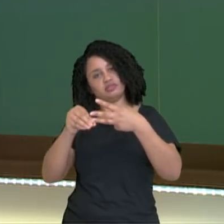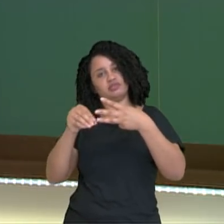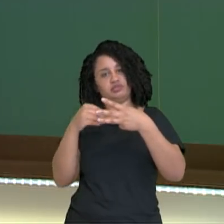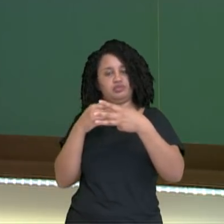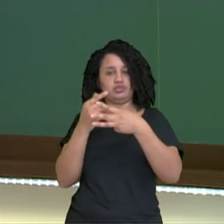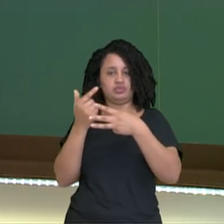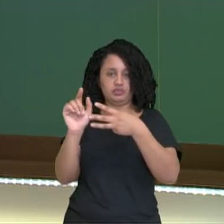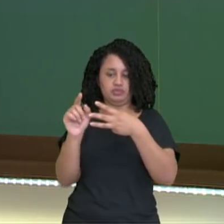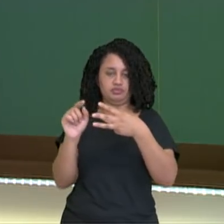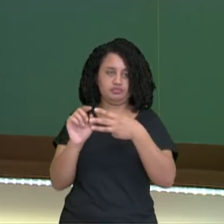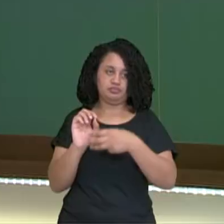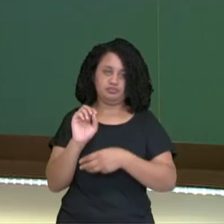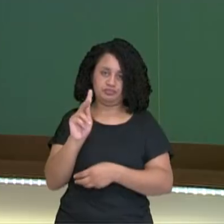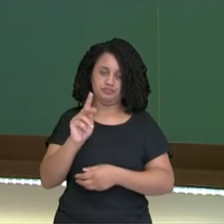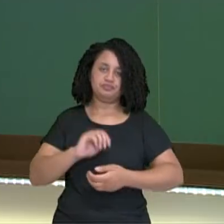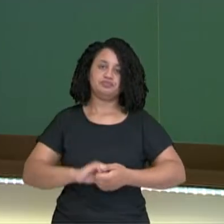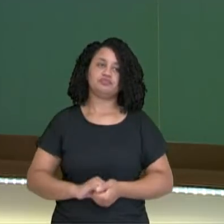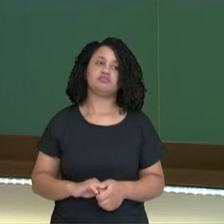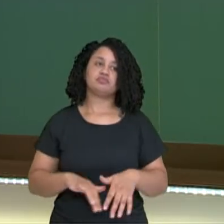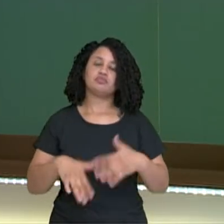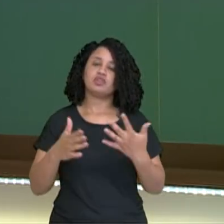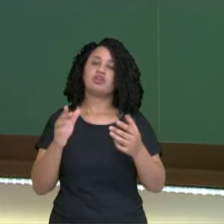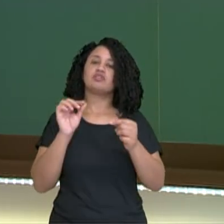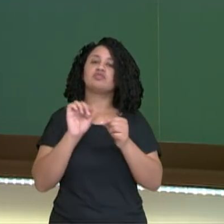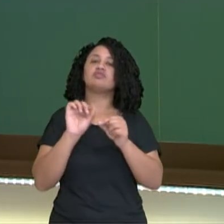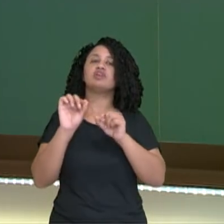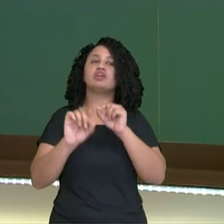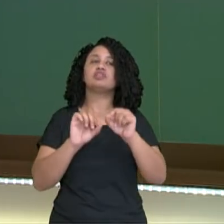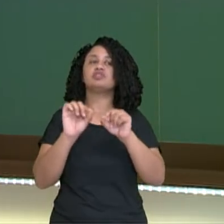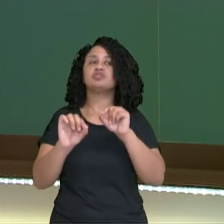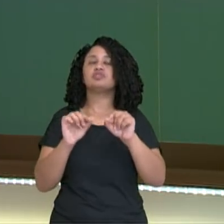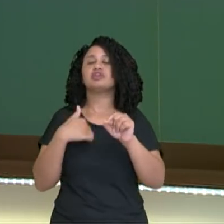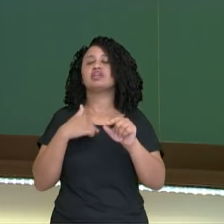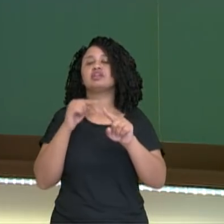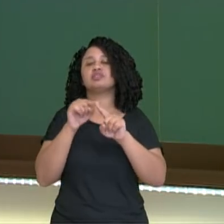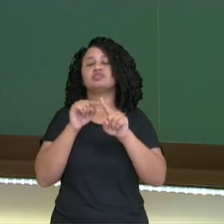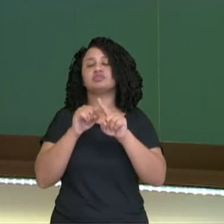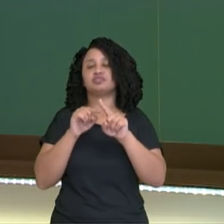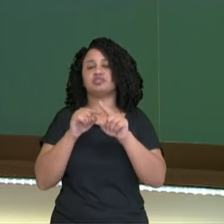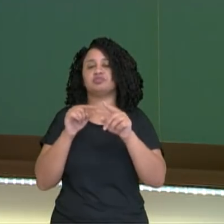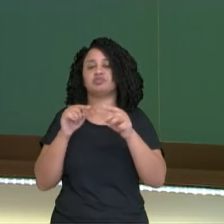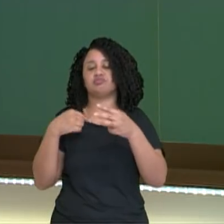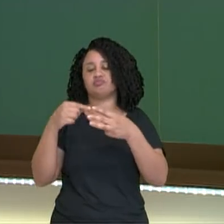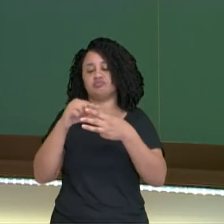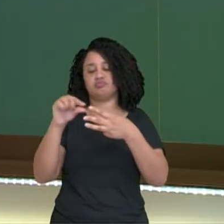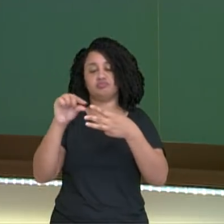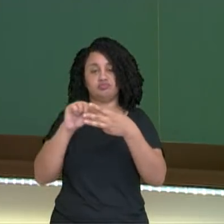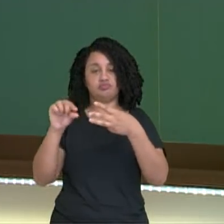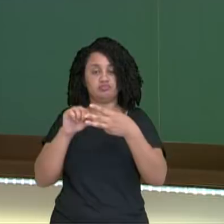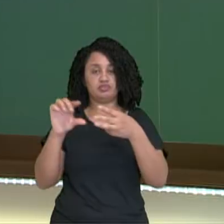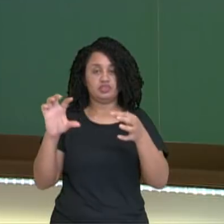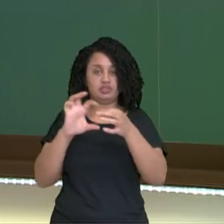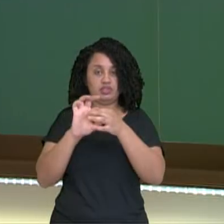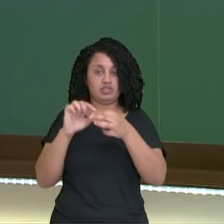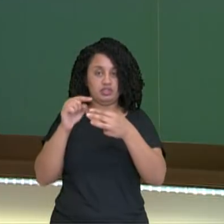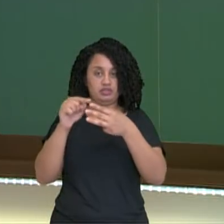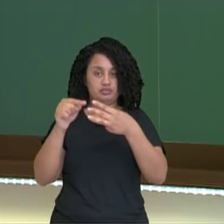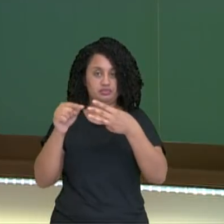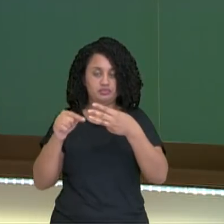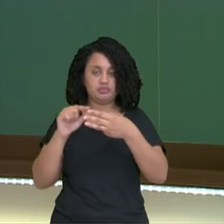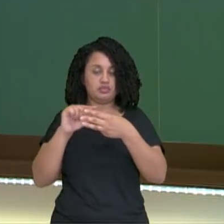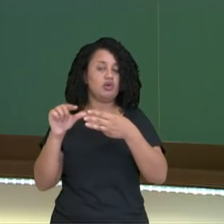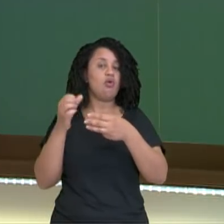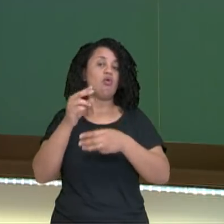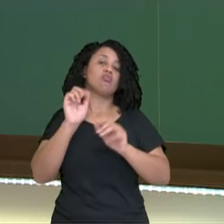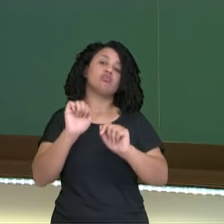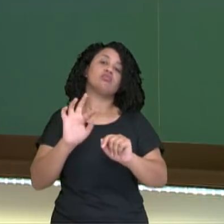p, tá ok? Formando o que nós chamamos de ligação tripla, né, hibridização sp, ou também pode ocorrer isso